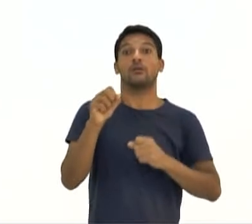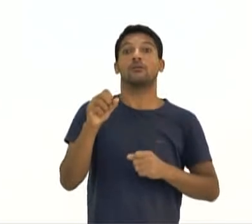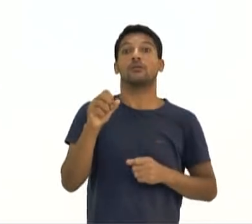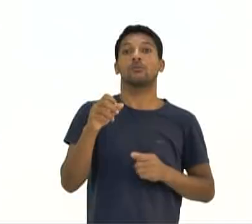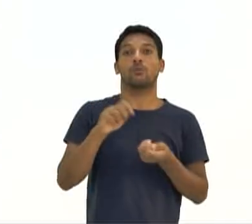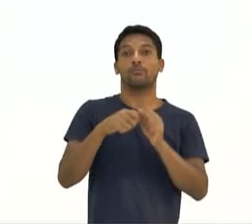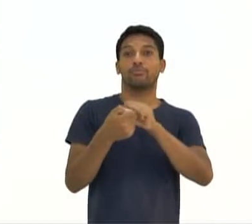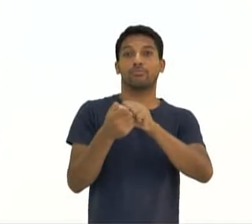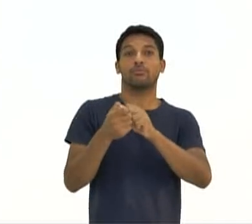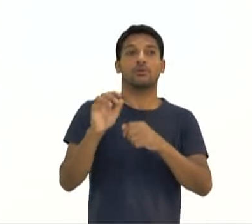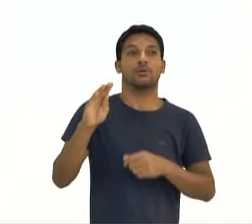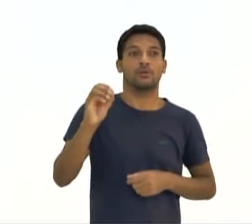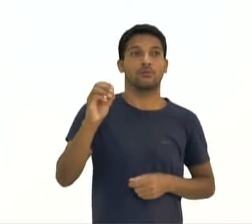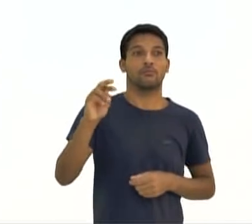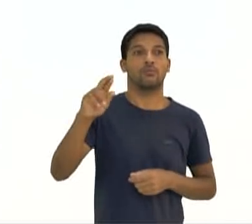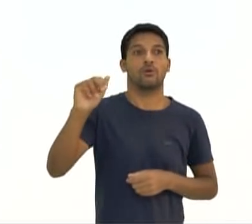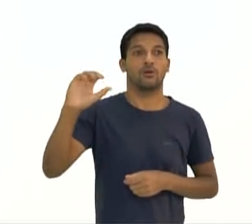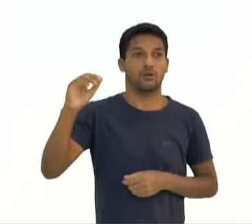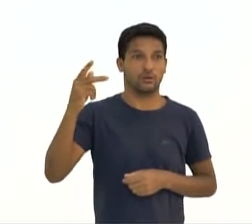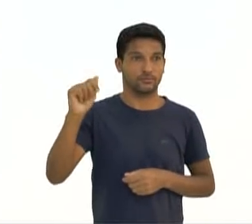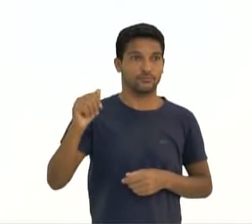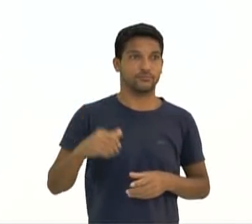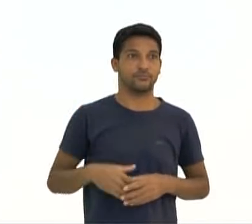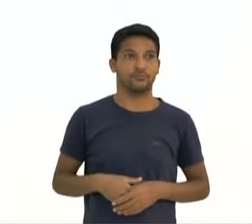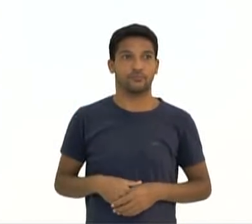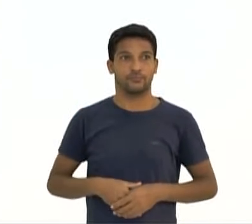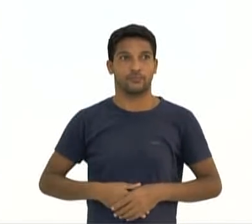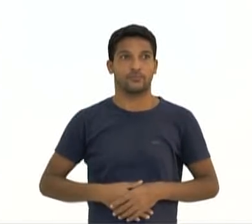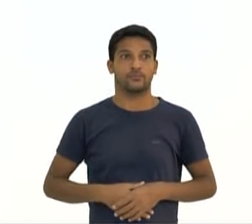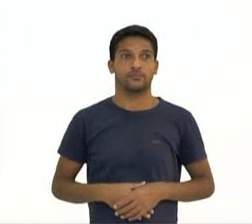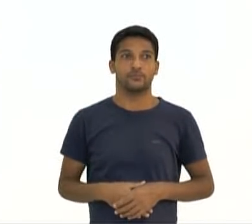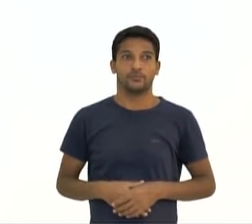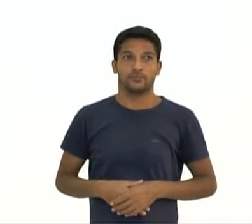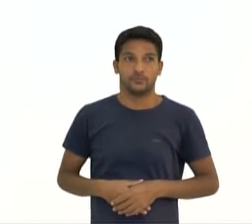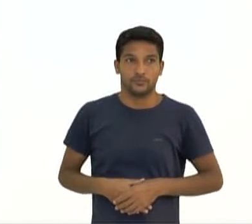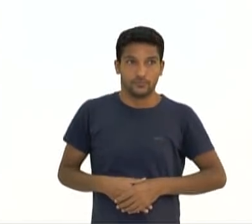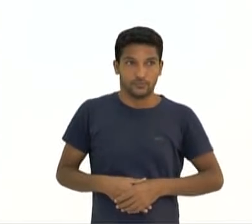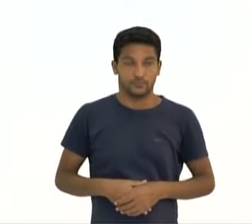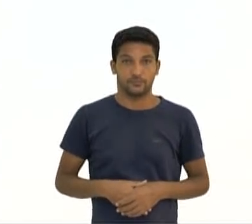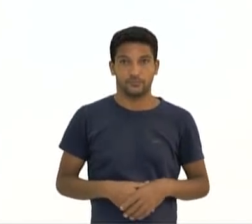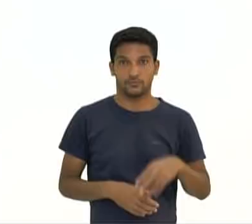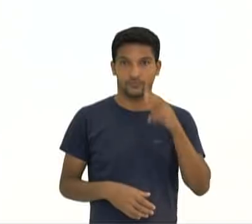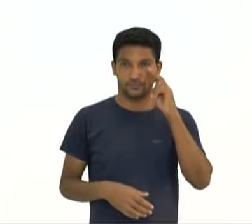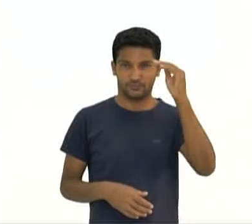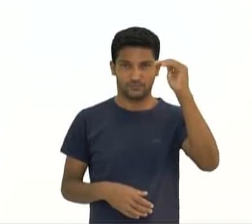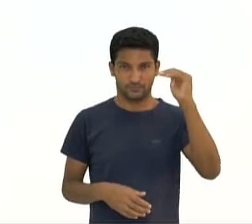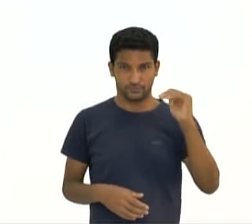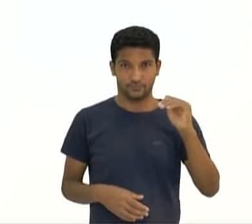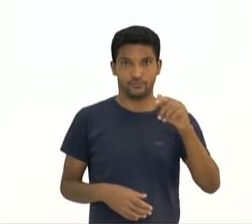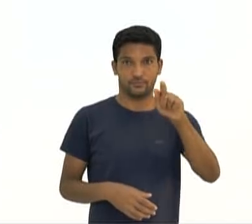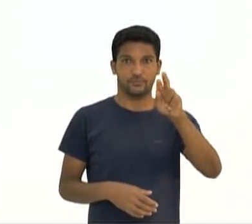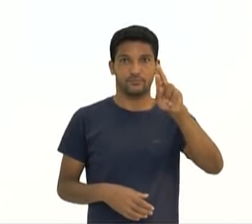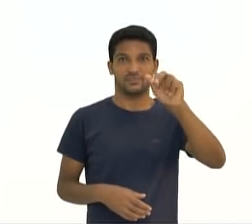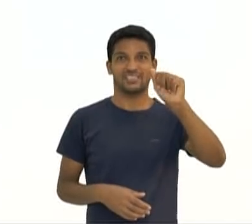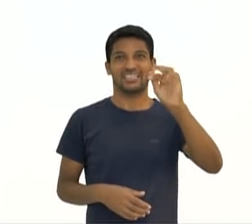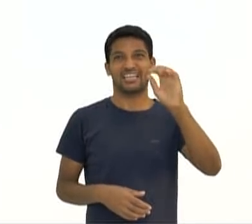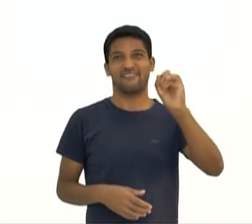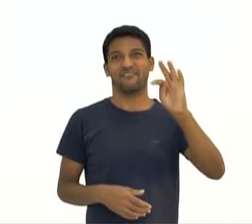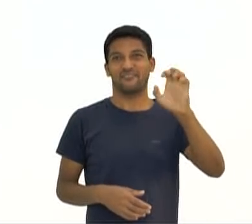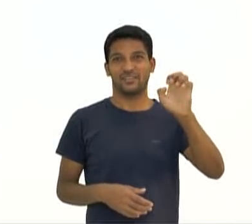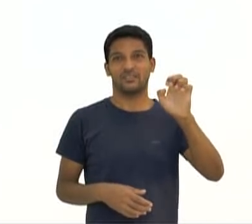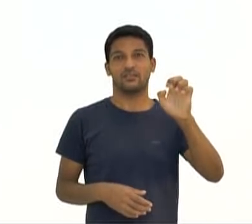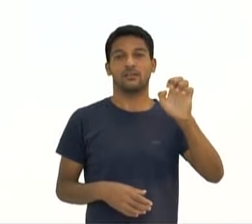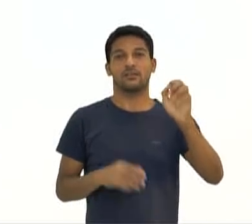gases venenosos, filtros no tratamento de água e catalisadores. Grafite, fabricação de eletrodos, indústria